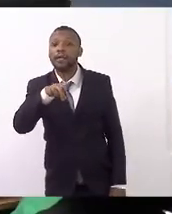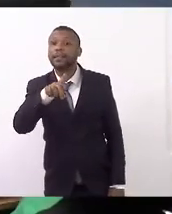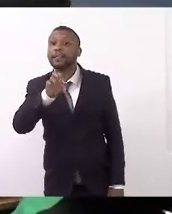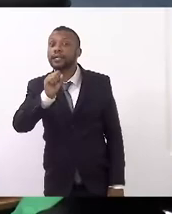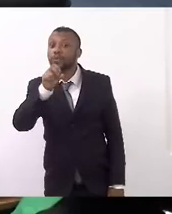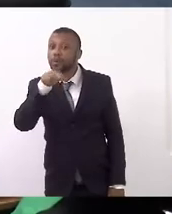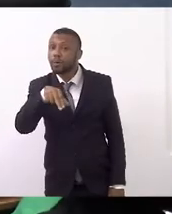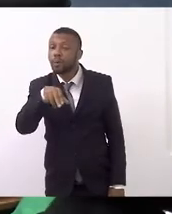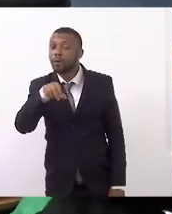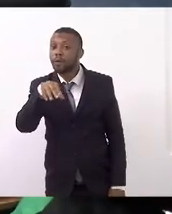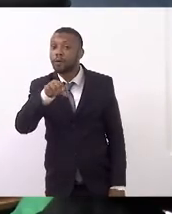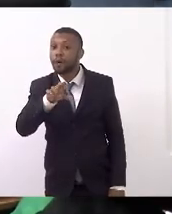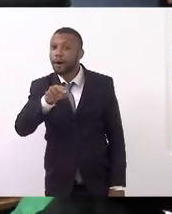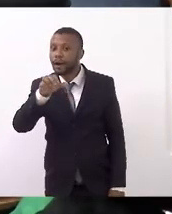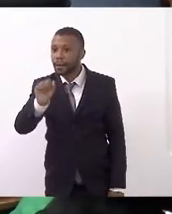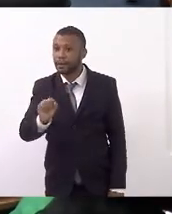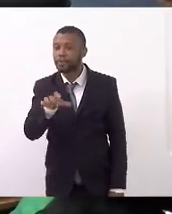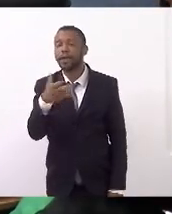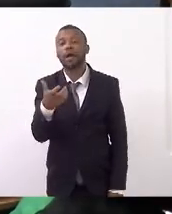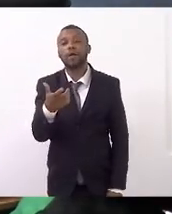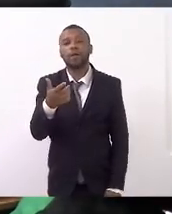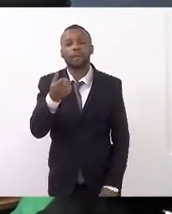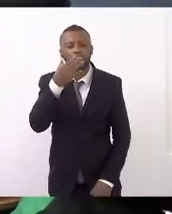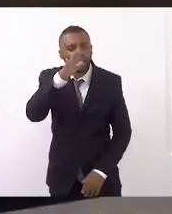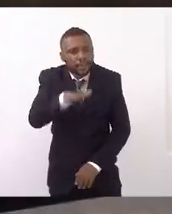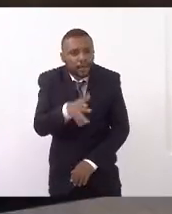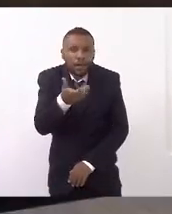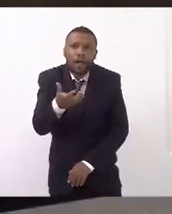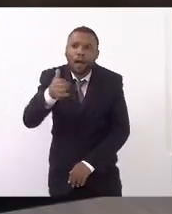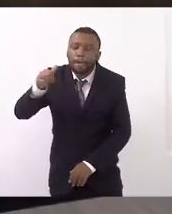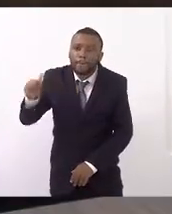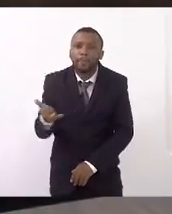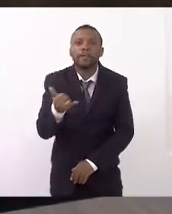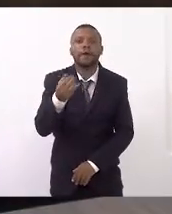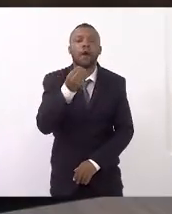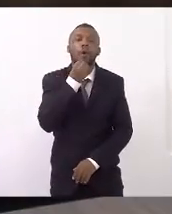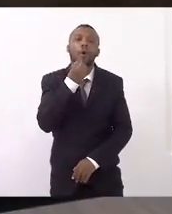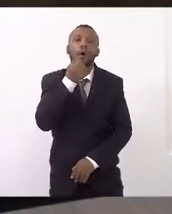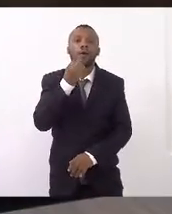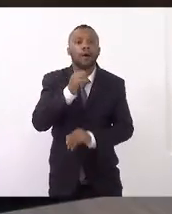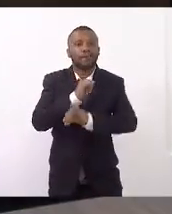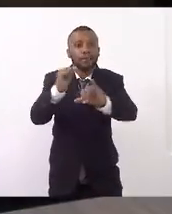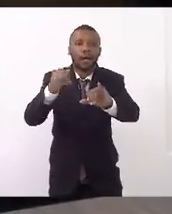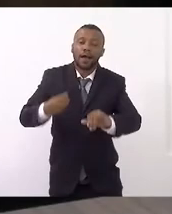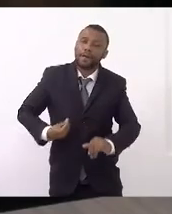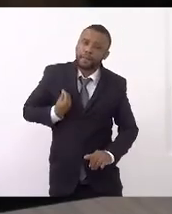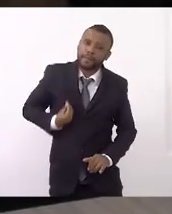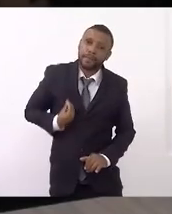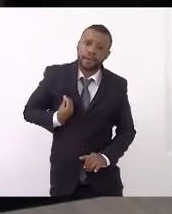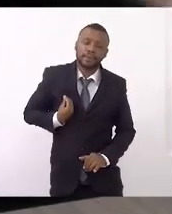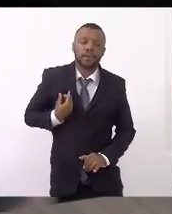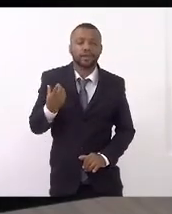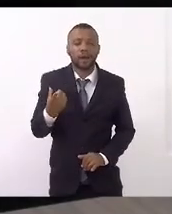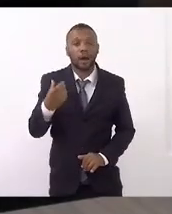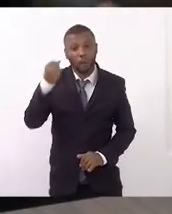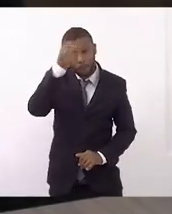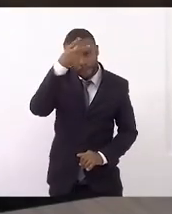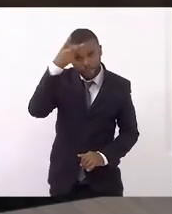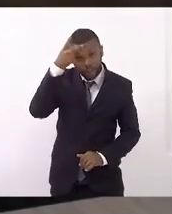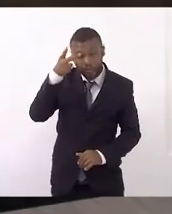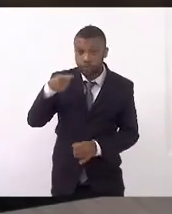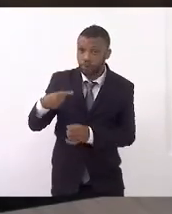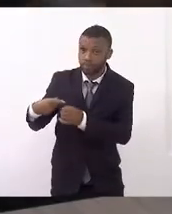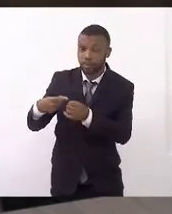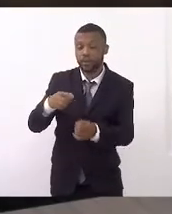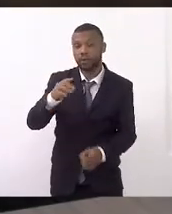tarde. Quero aqui aproveitar a oportunidade para registrar a presença do eterno prefeito de Itatiaia,